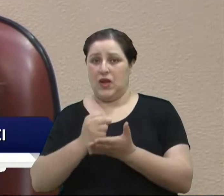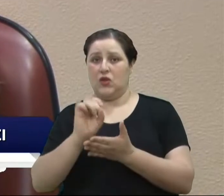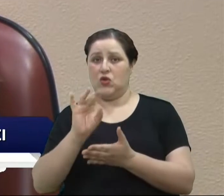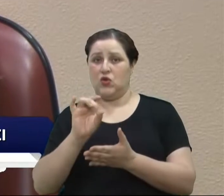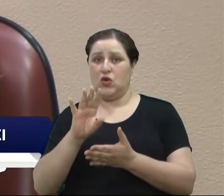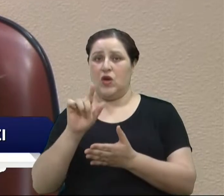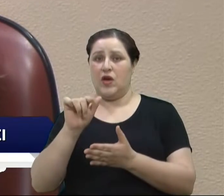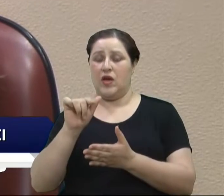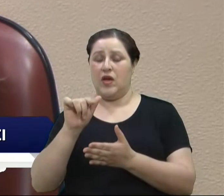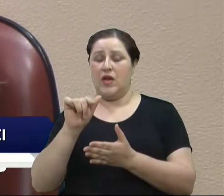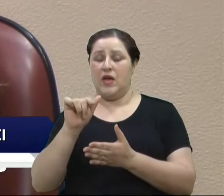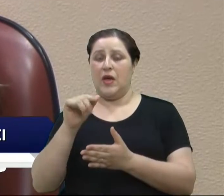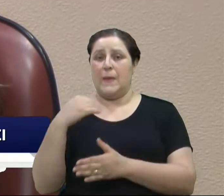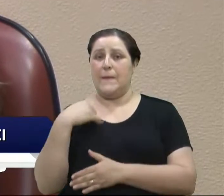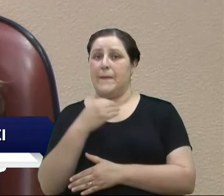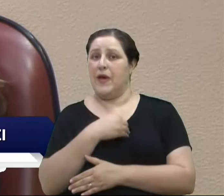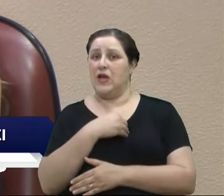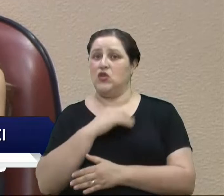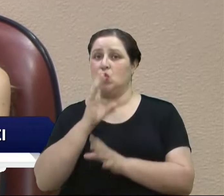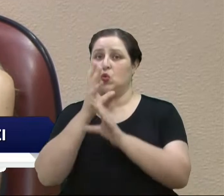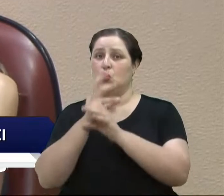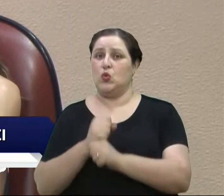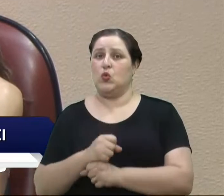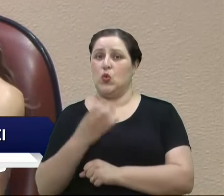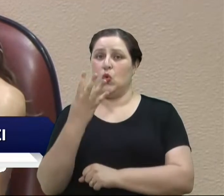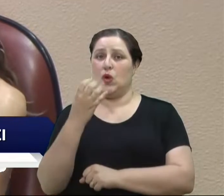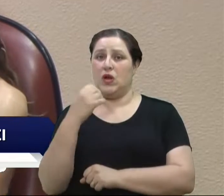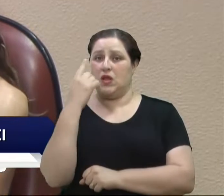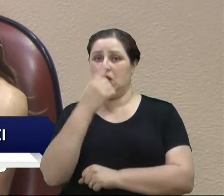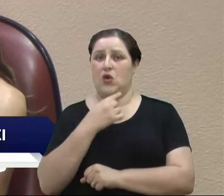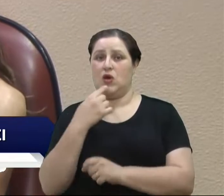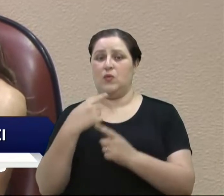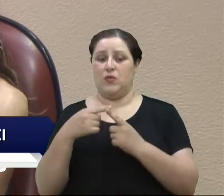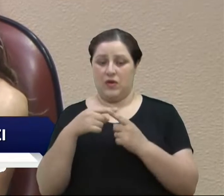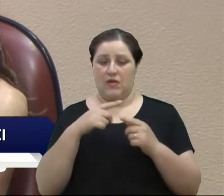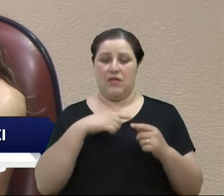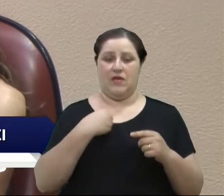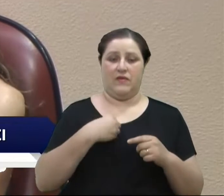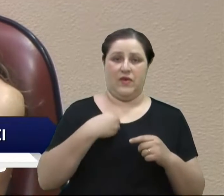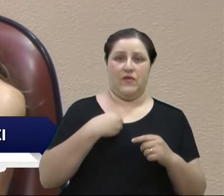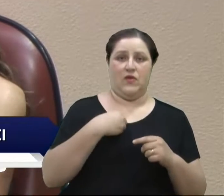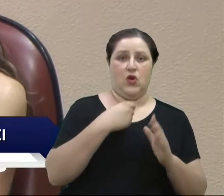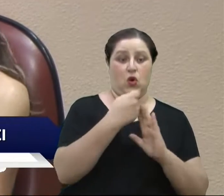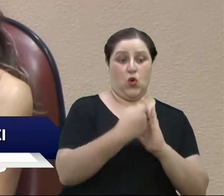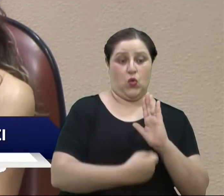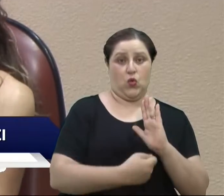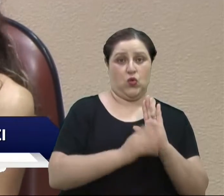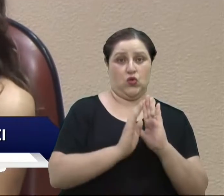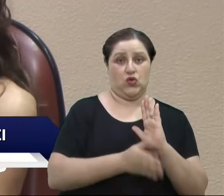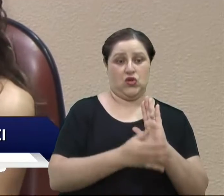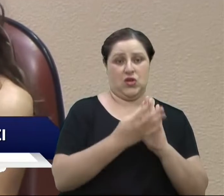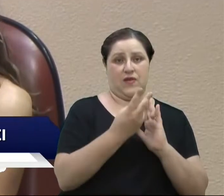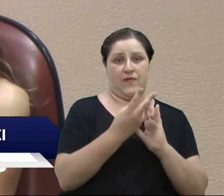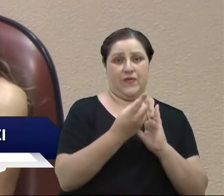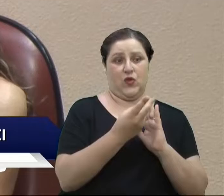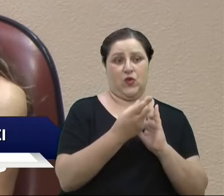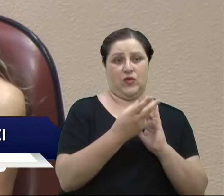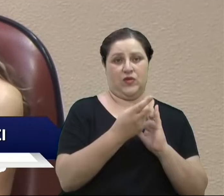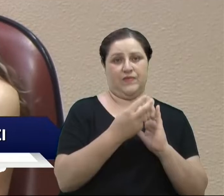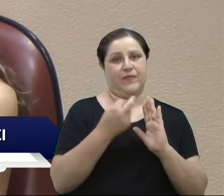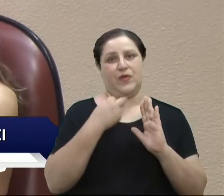de 40 horas. Porque como nós temos concurso vigente de 12 horas, eu não posso contratar de